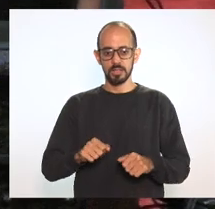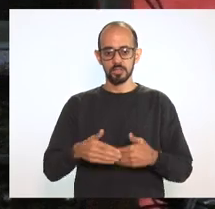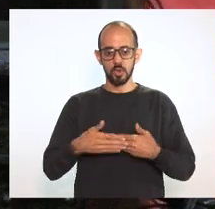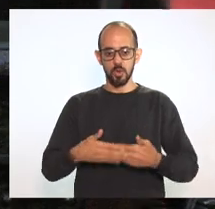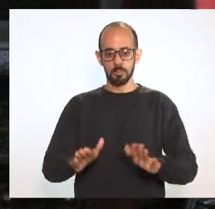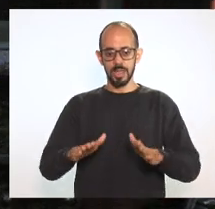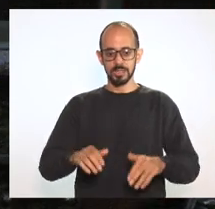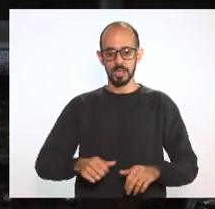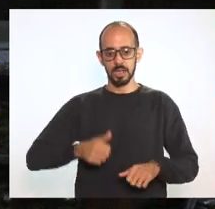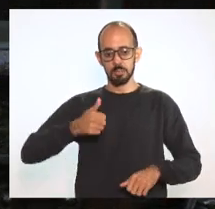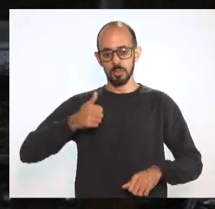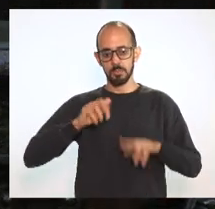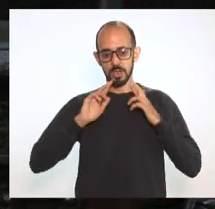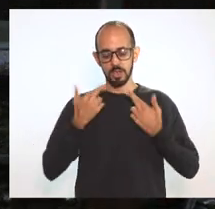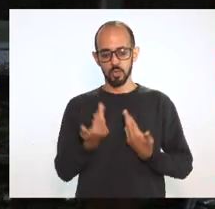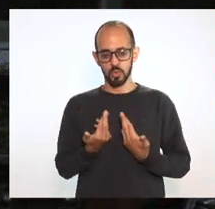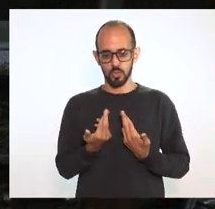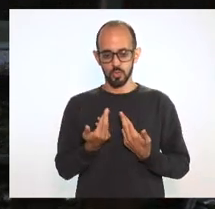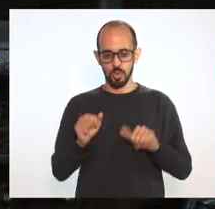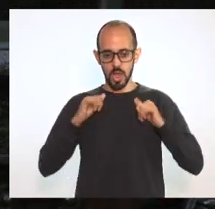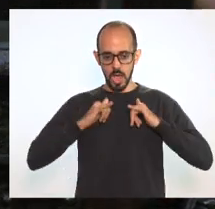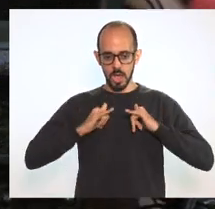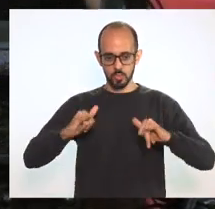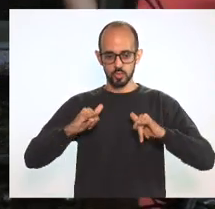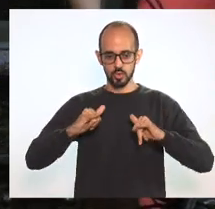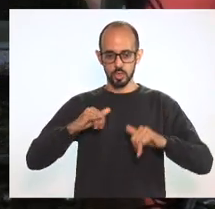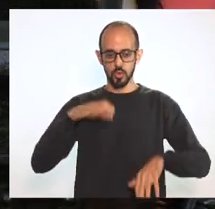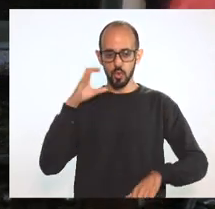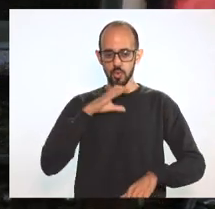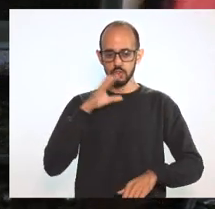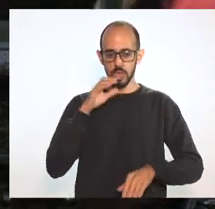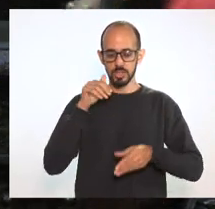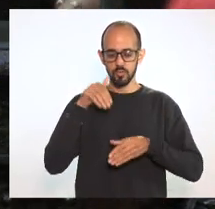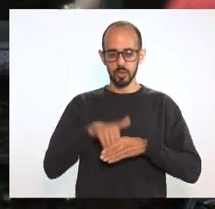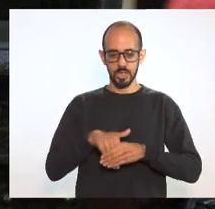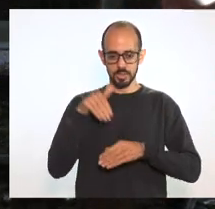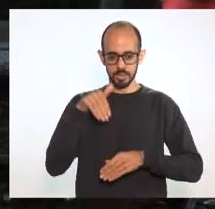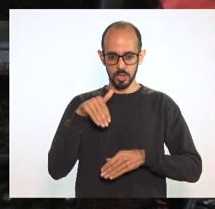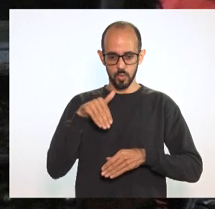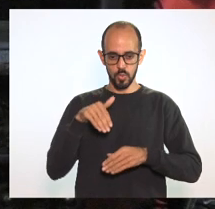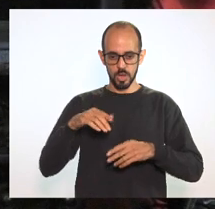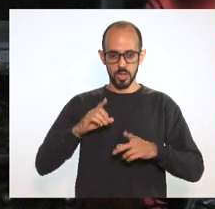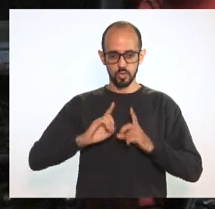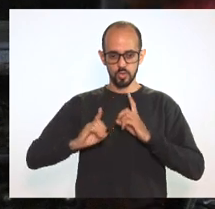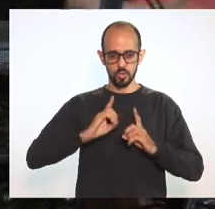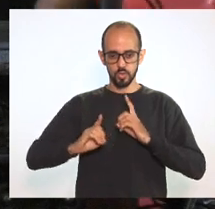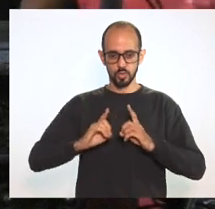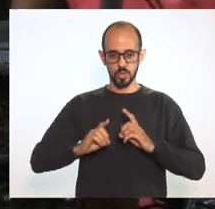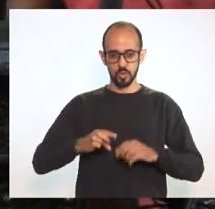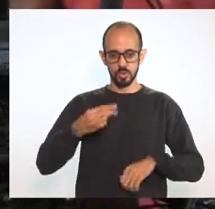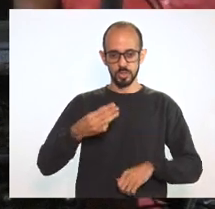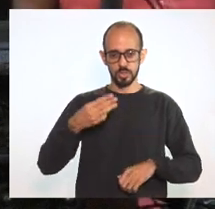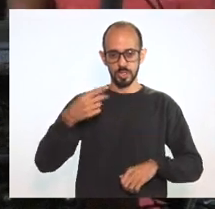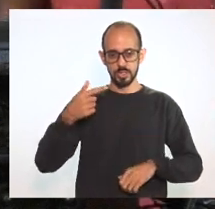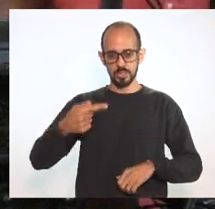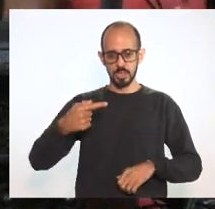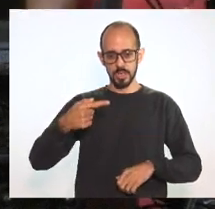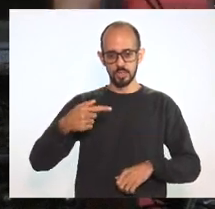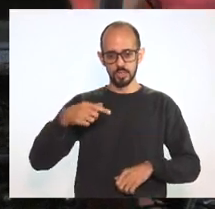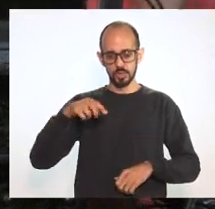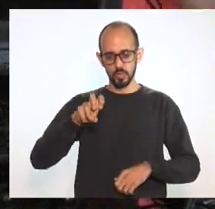dia. Anuncio, em regime de urgência, em votação, em discussão única, projeto de lei 3751 de